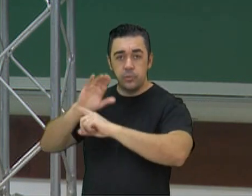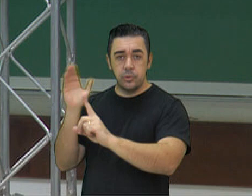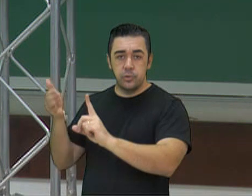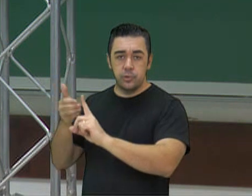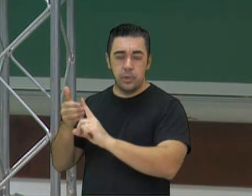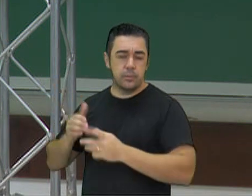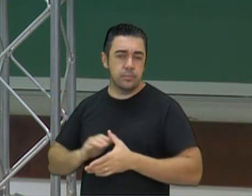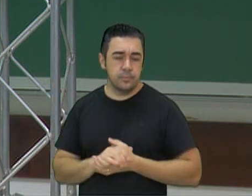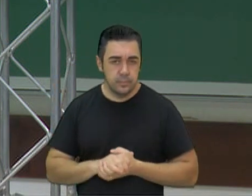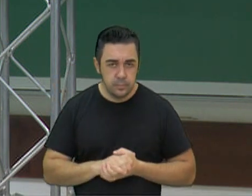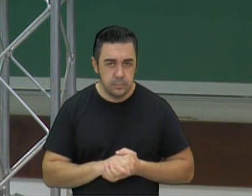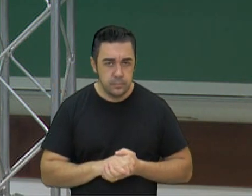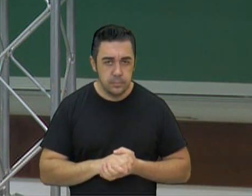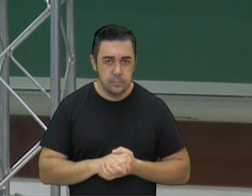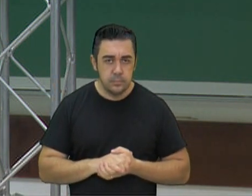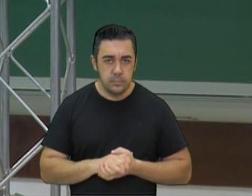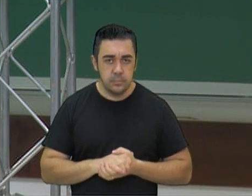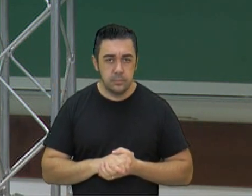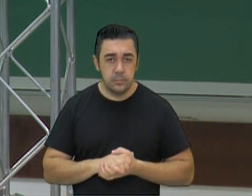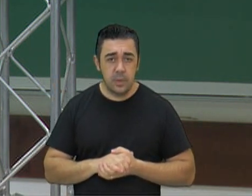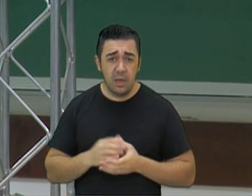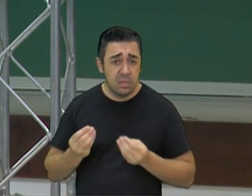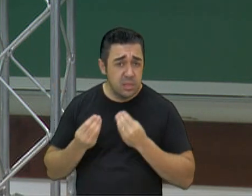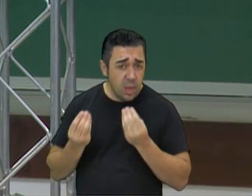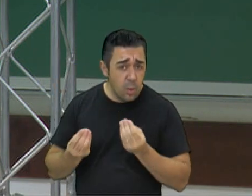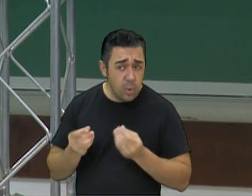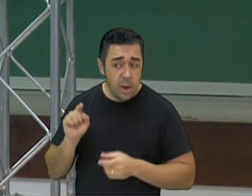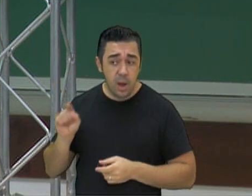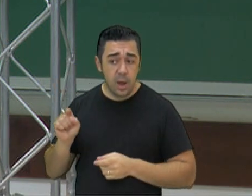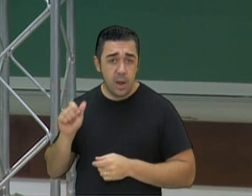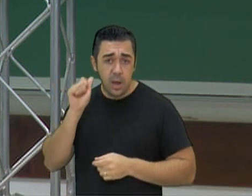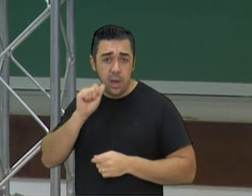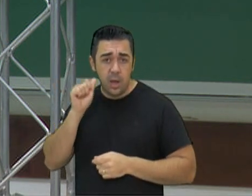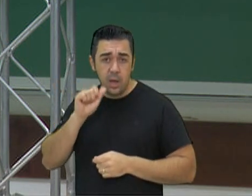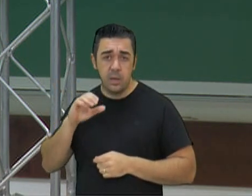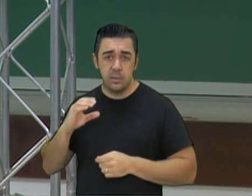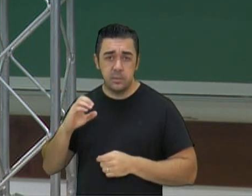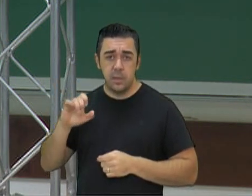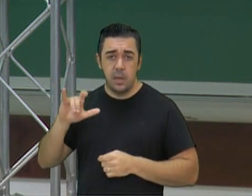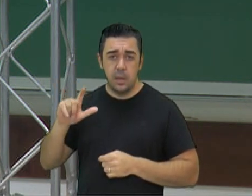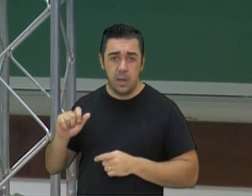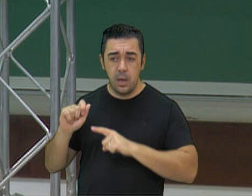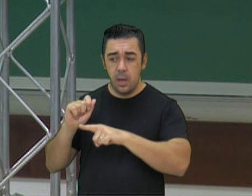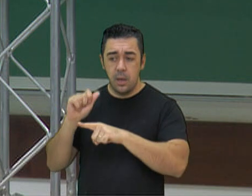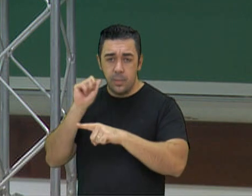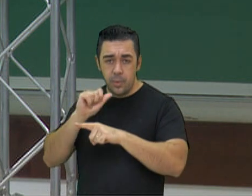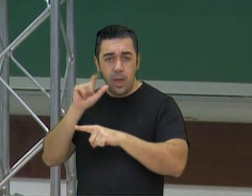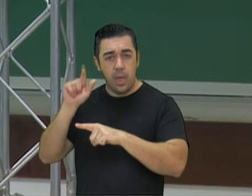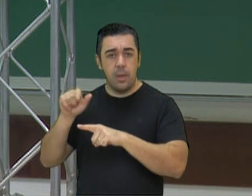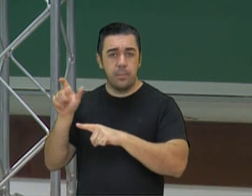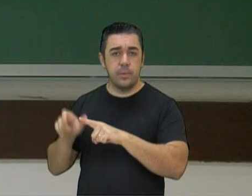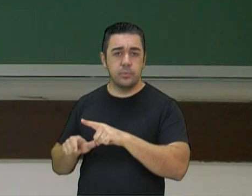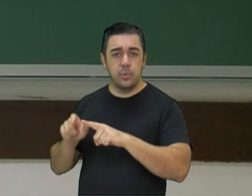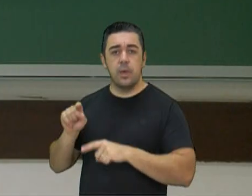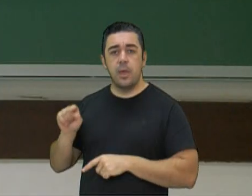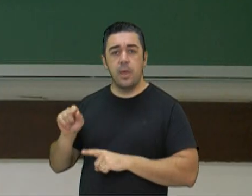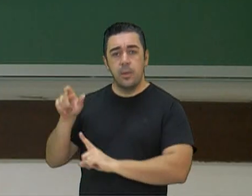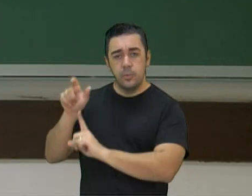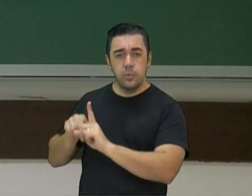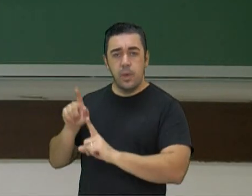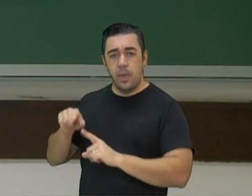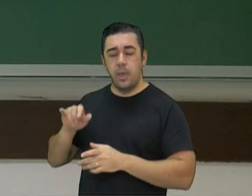indireto, certo? Então, a gente tem aqui, ele deu a Célia. A Célia, nesse caso, é a pessoa. Por isso que a gente diz que a pessoa é o